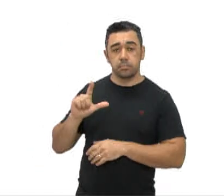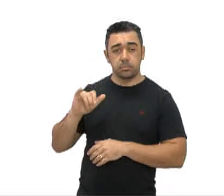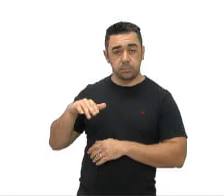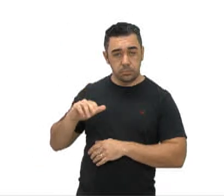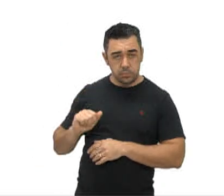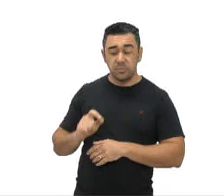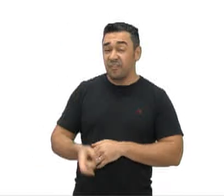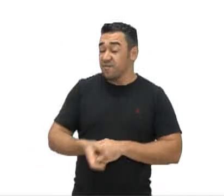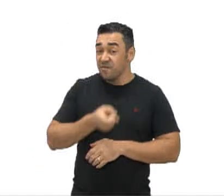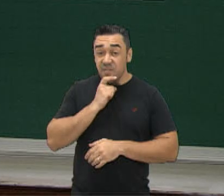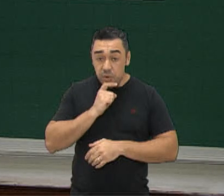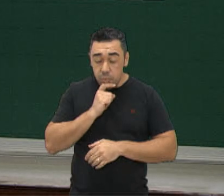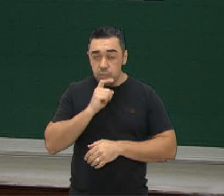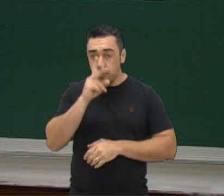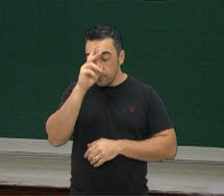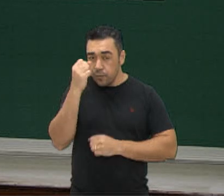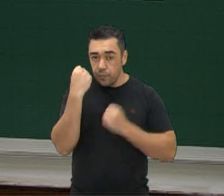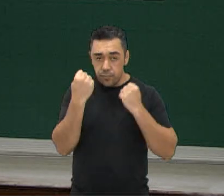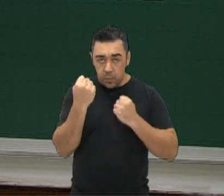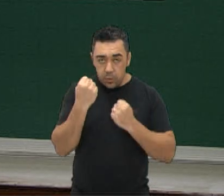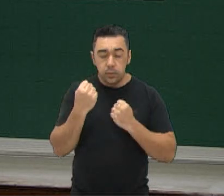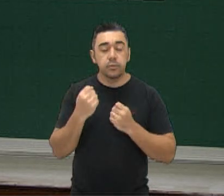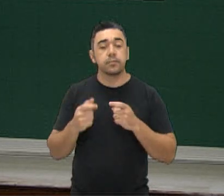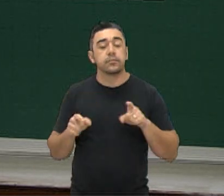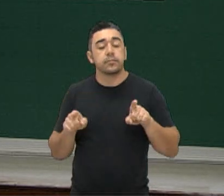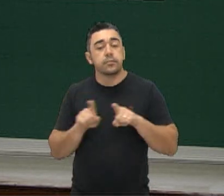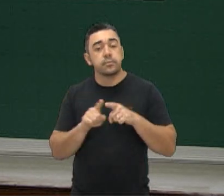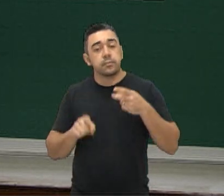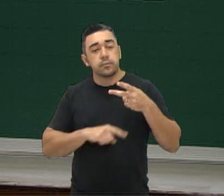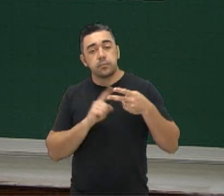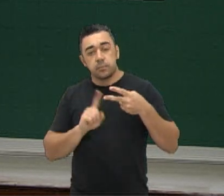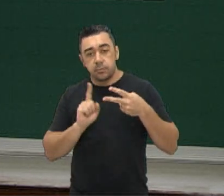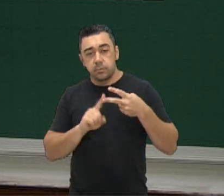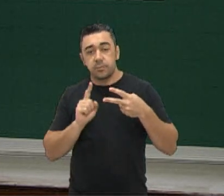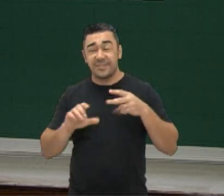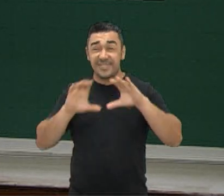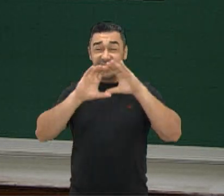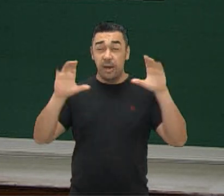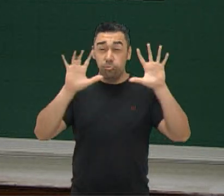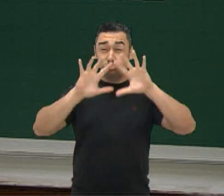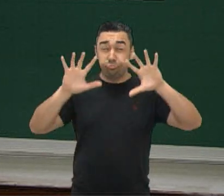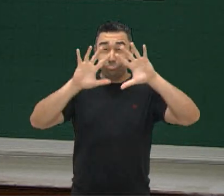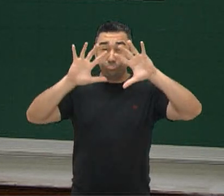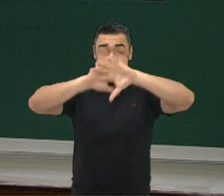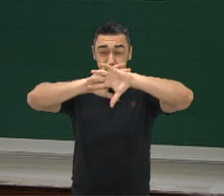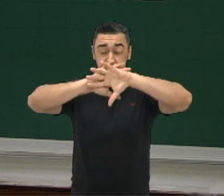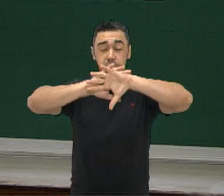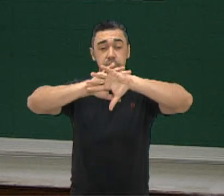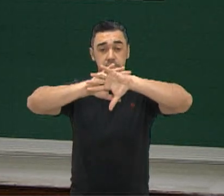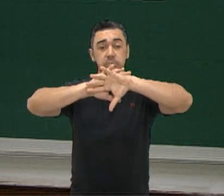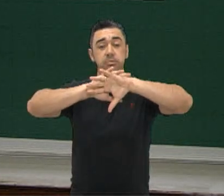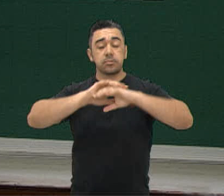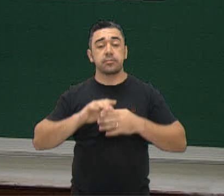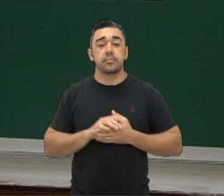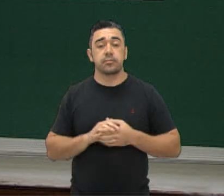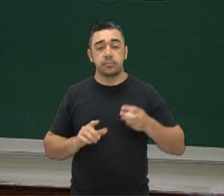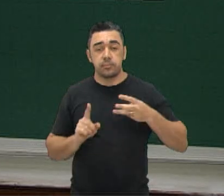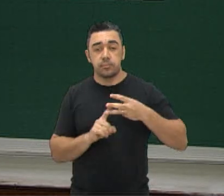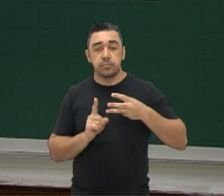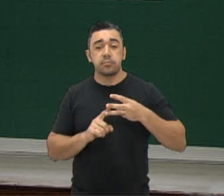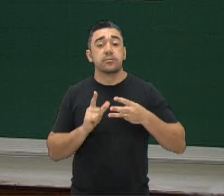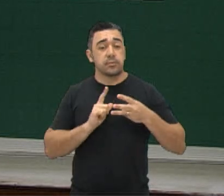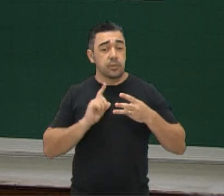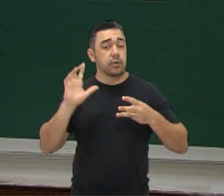frio é muito intenso, de acordo com aquele texto, né? O céu, né? O cielo está nuboso, nublado, e